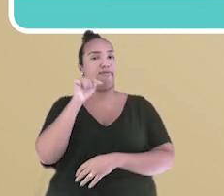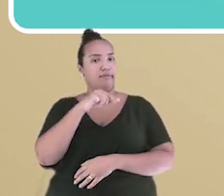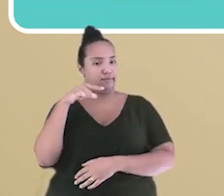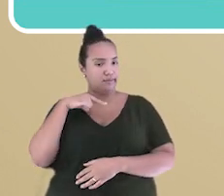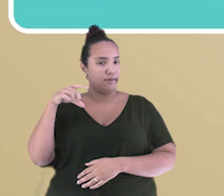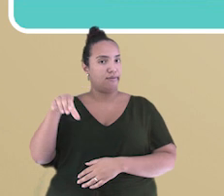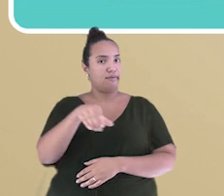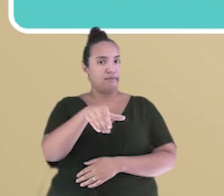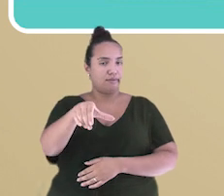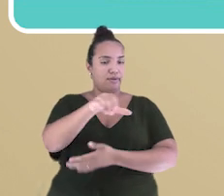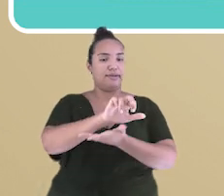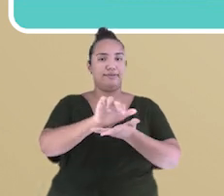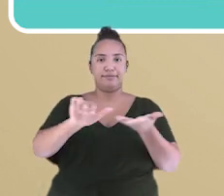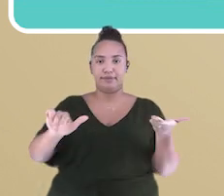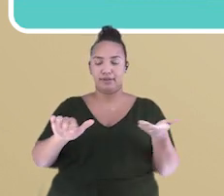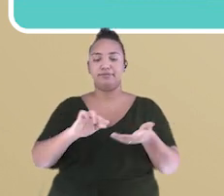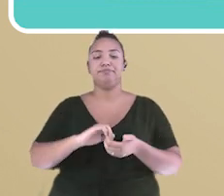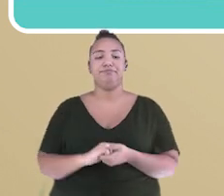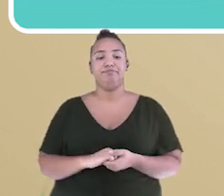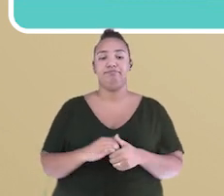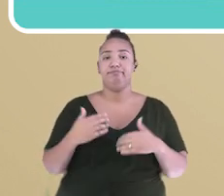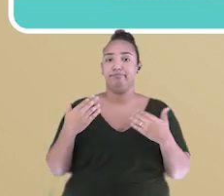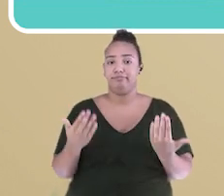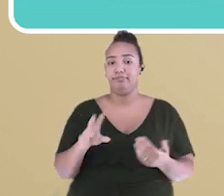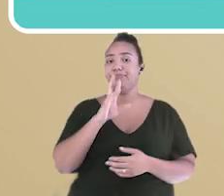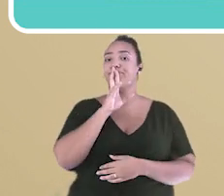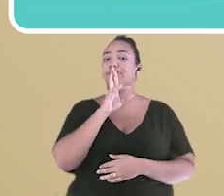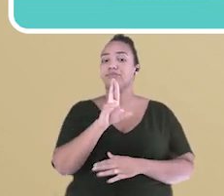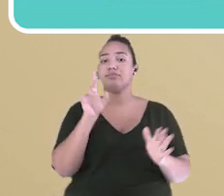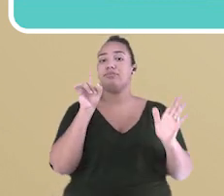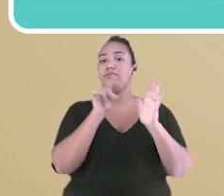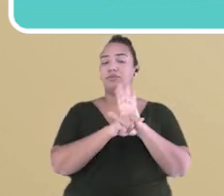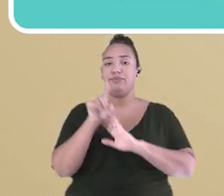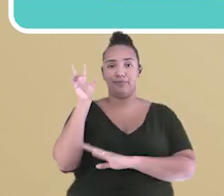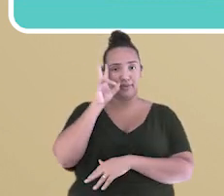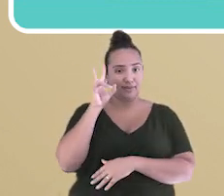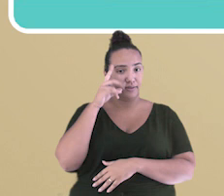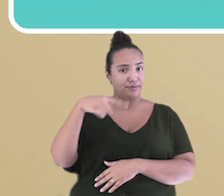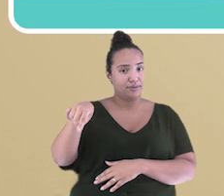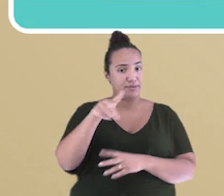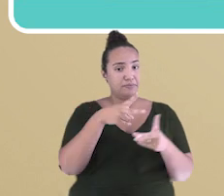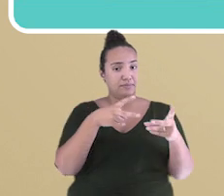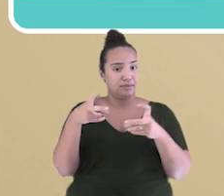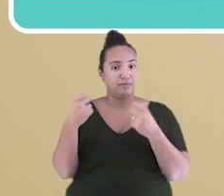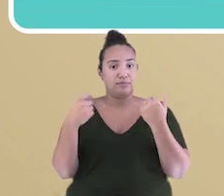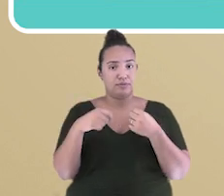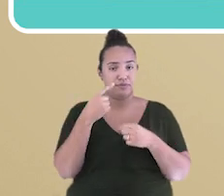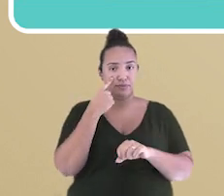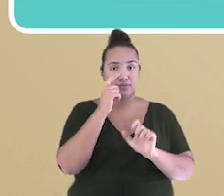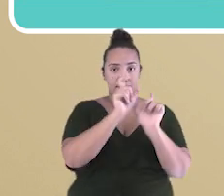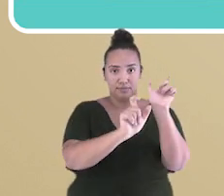tem muitos carrinhos. Para chegarmos à resposta da pergunta que eu fiz, você percebeu que tivemos que ler